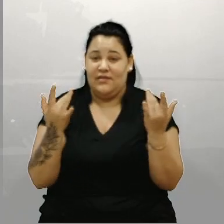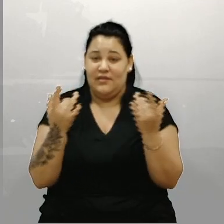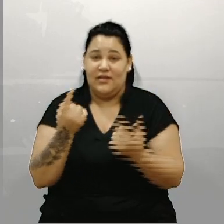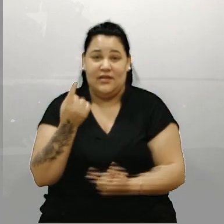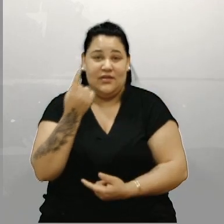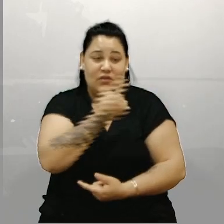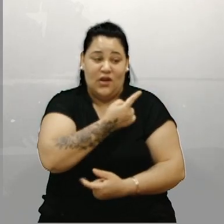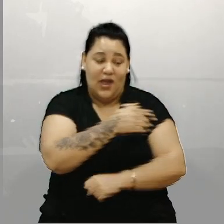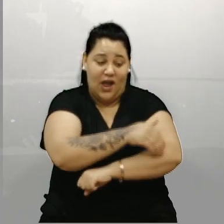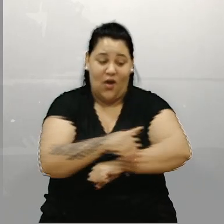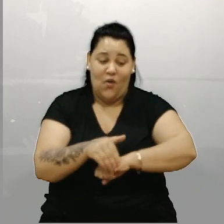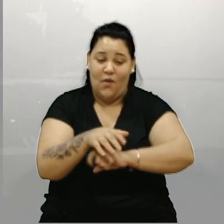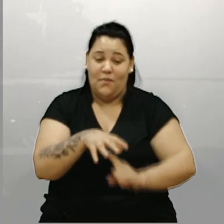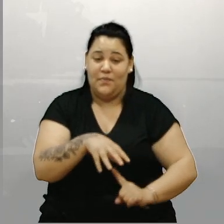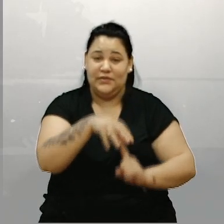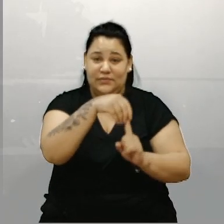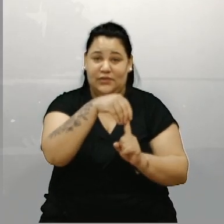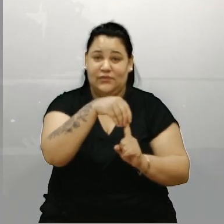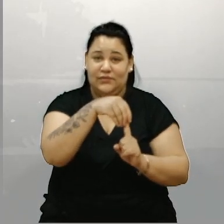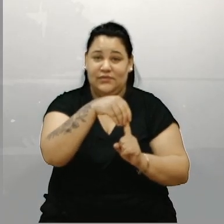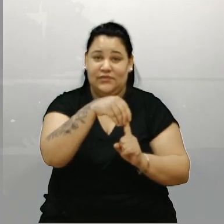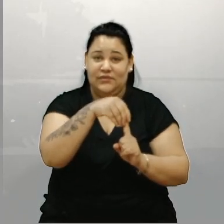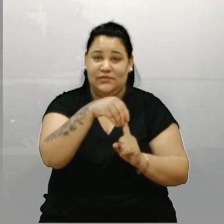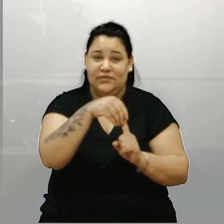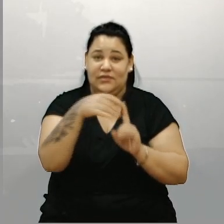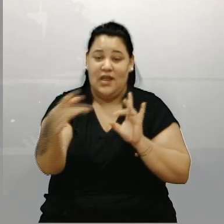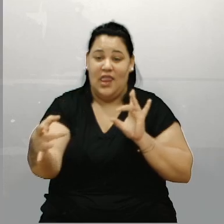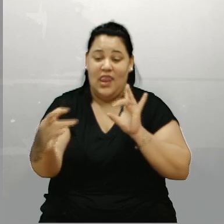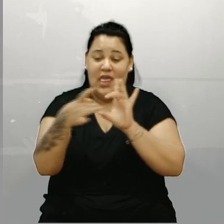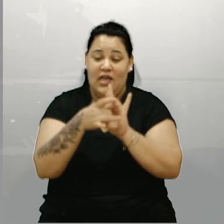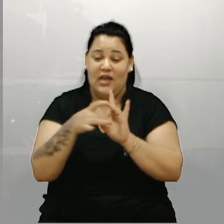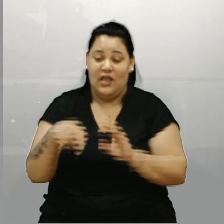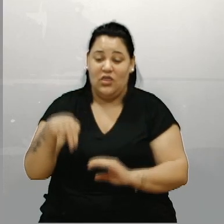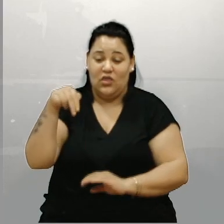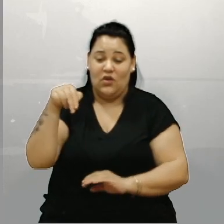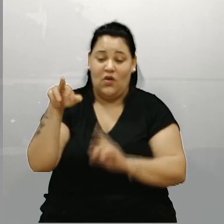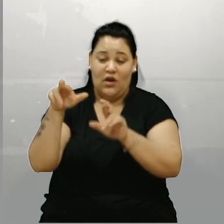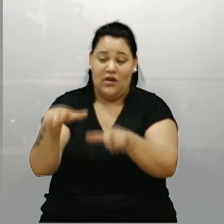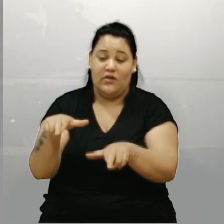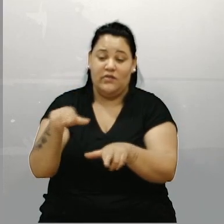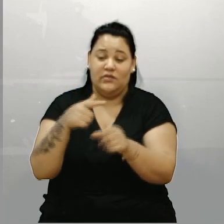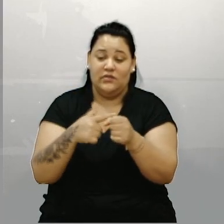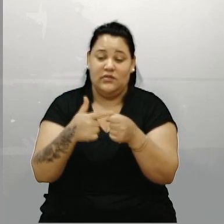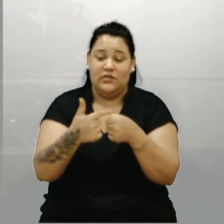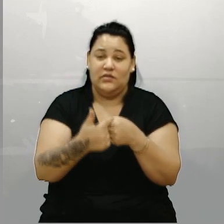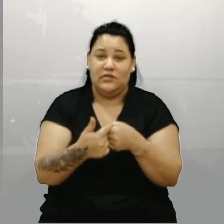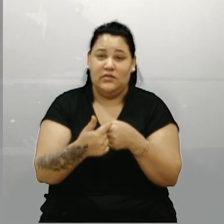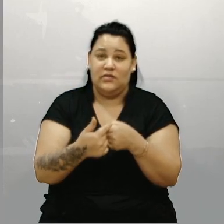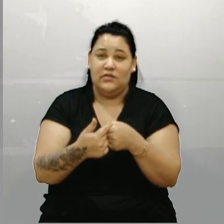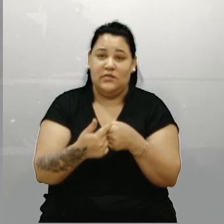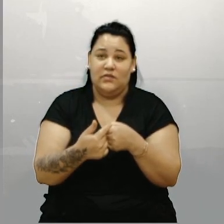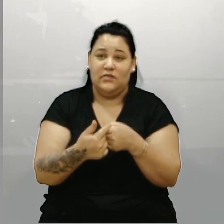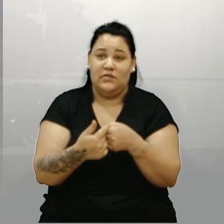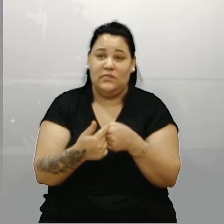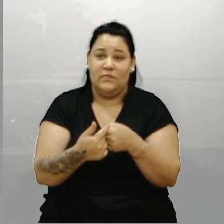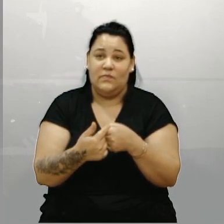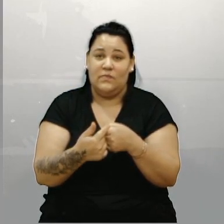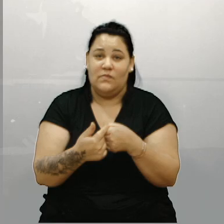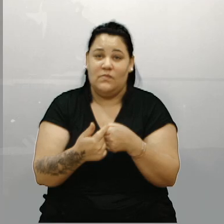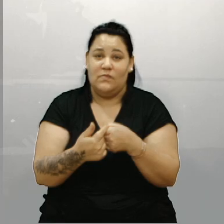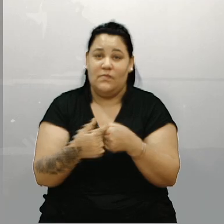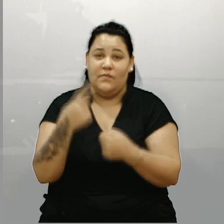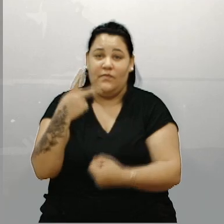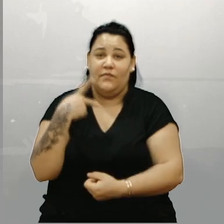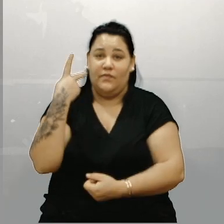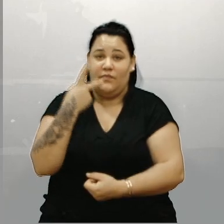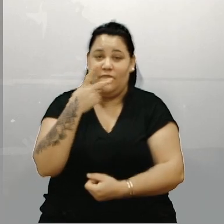rua principal que liga a região norte da cidade. Uma parte, vereador. Que liga a região norte. O vereador Bressan